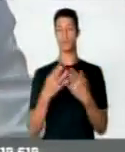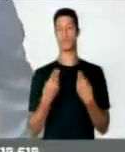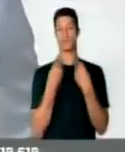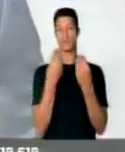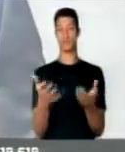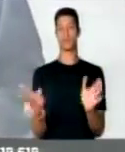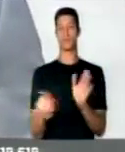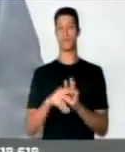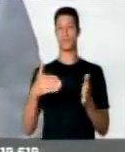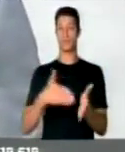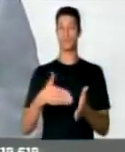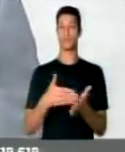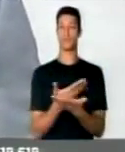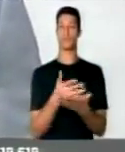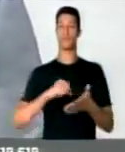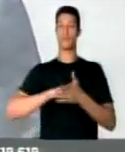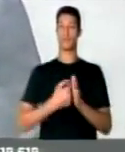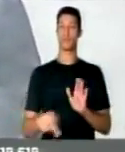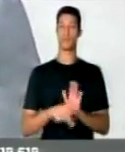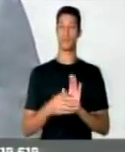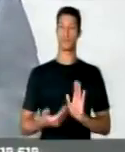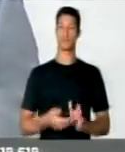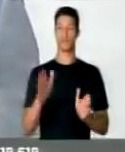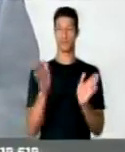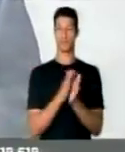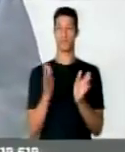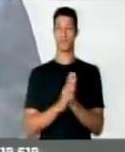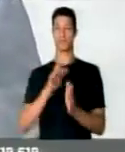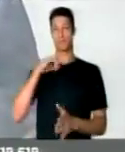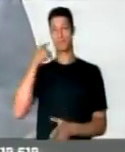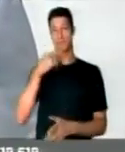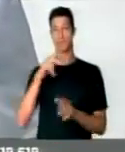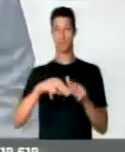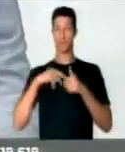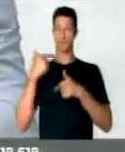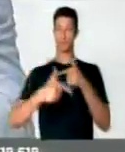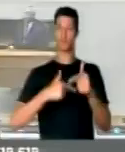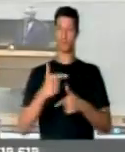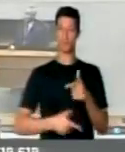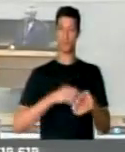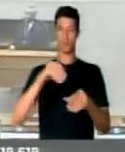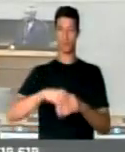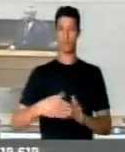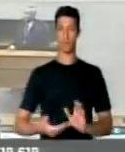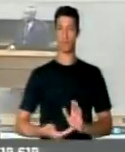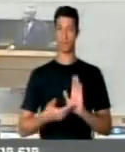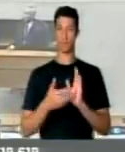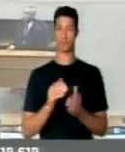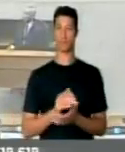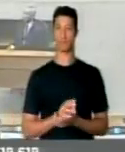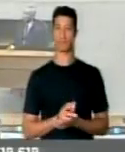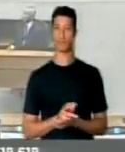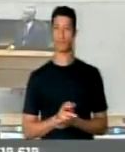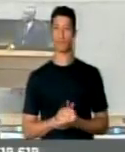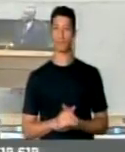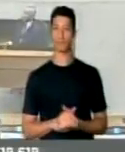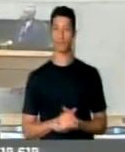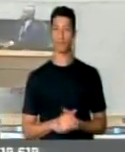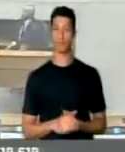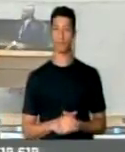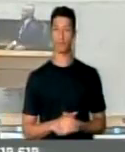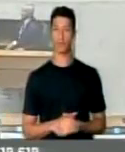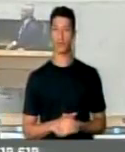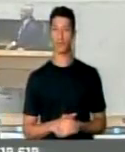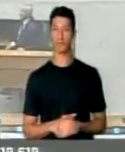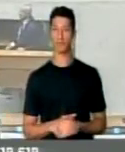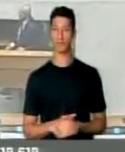a essa grande luta que vocês travam aqui dentro da casa. Parabéns, deputado Rubem Júnior, pela sua atuação. Só uma parte, só para completar o que o